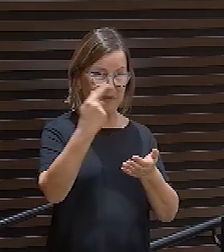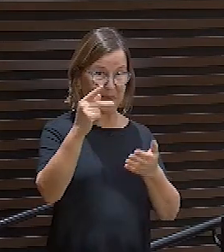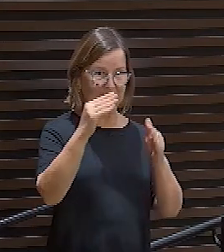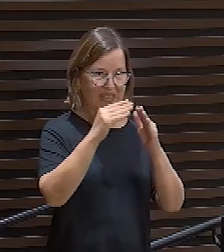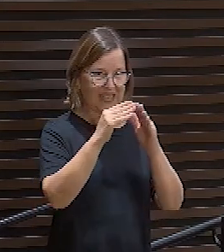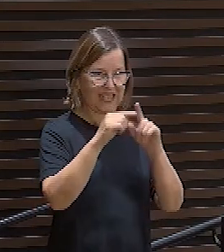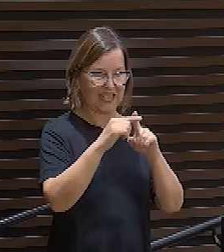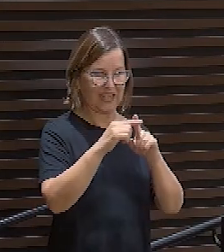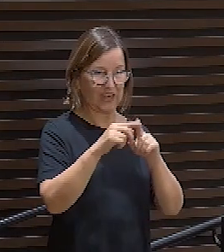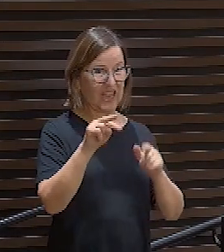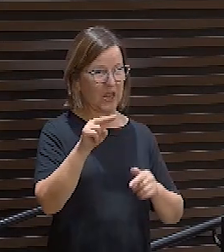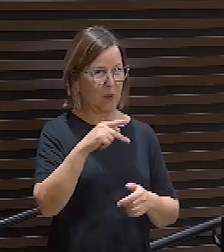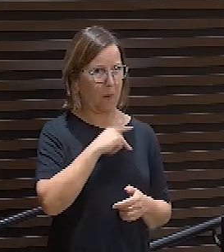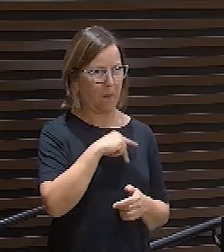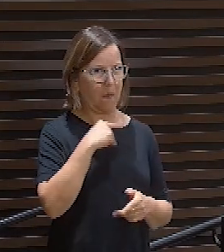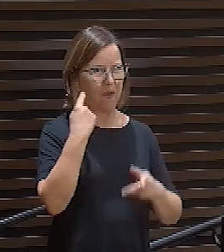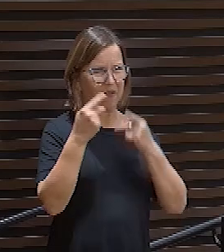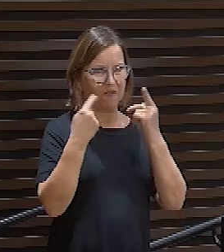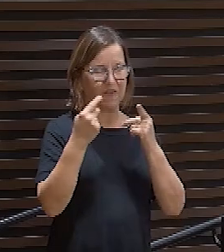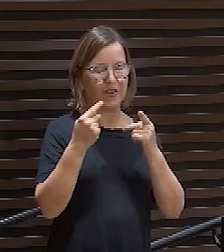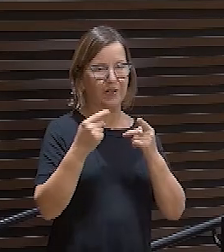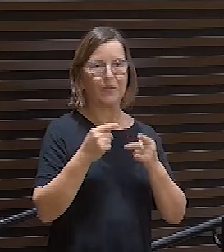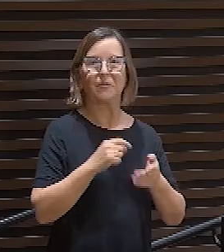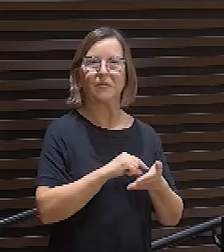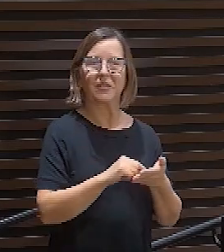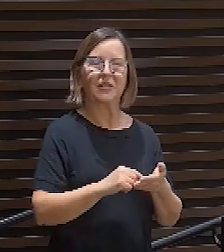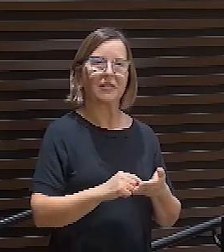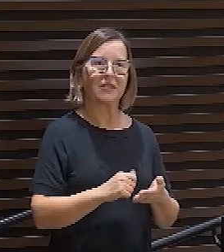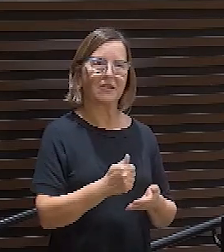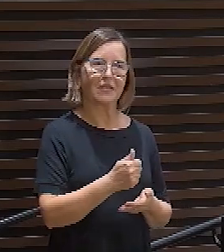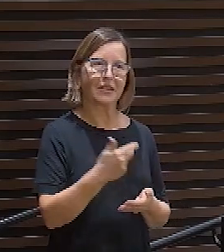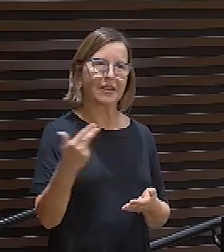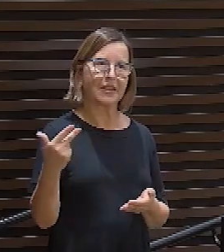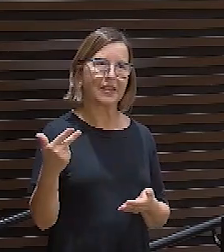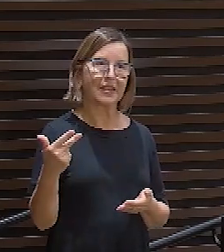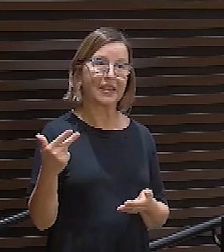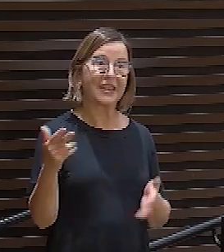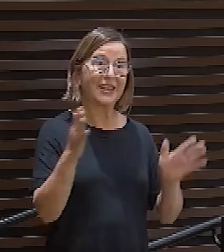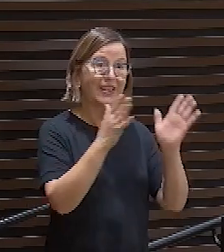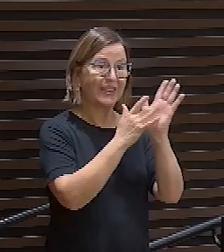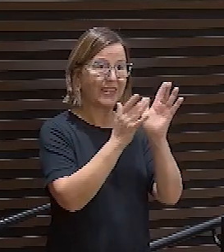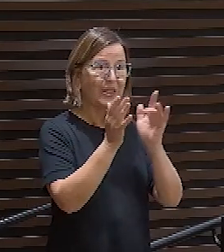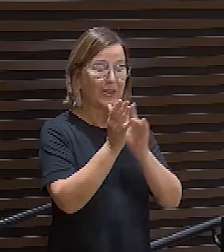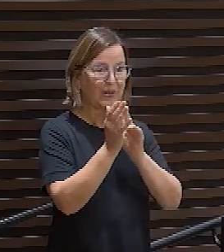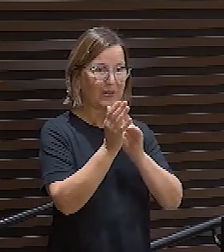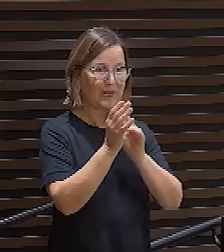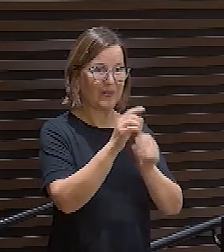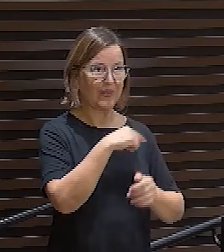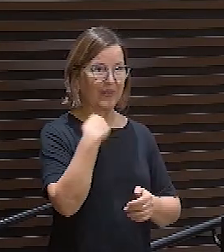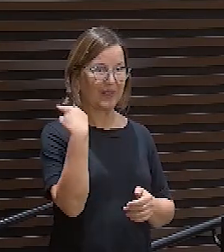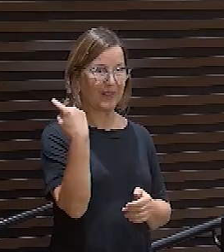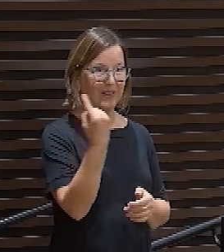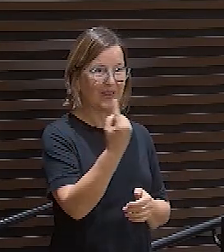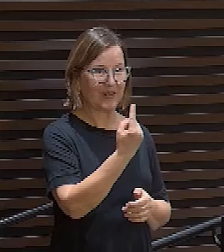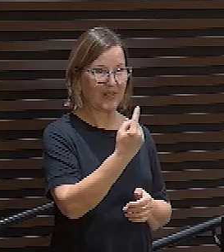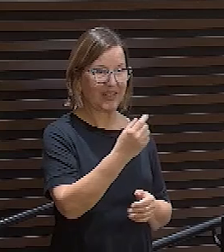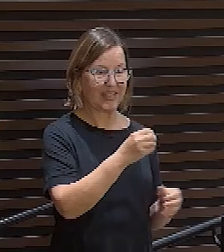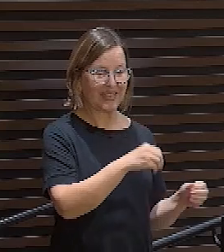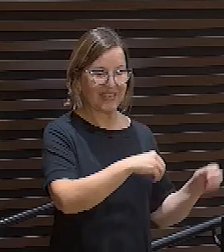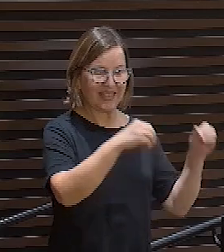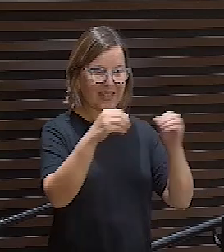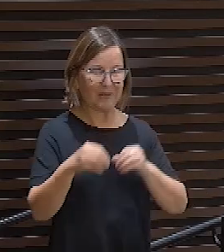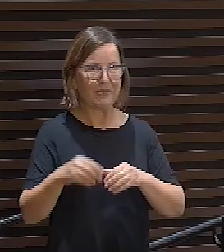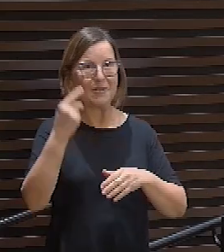acaba de dizer, a gente acabou de ler no versículo 13, Ele nos transportou para o reino do Filho do seu